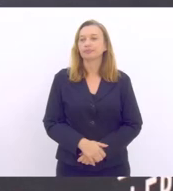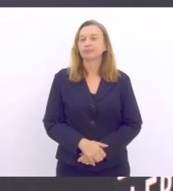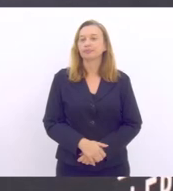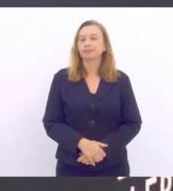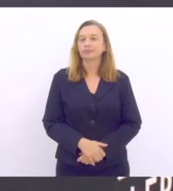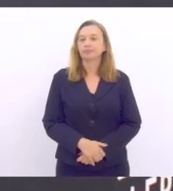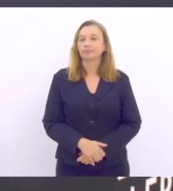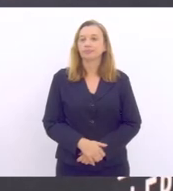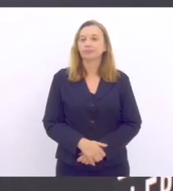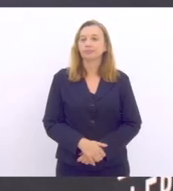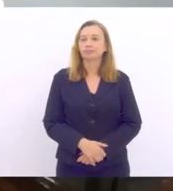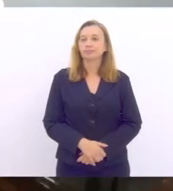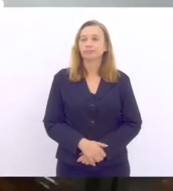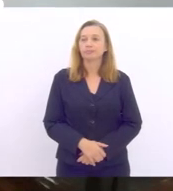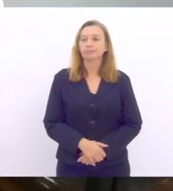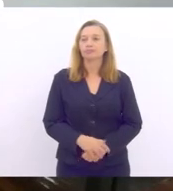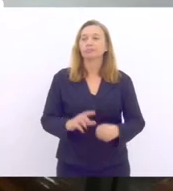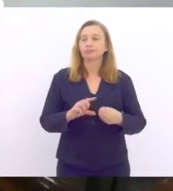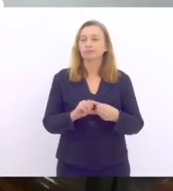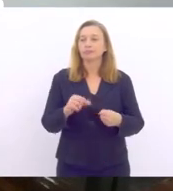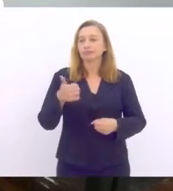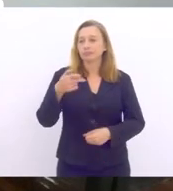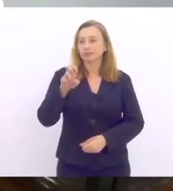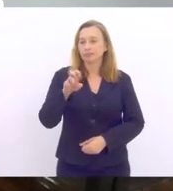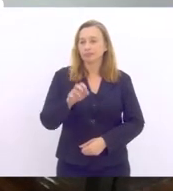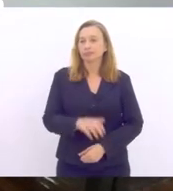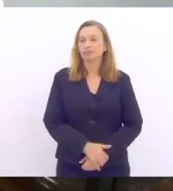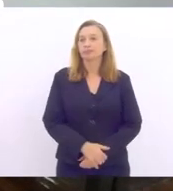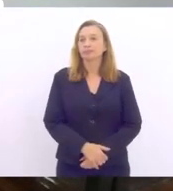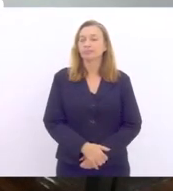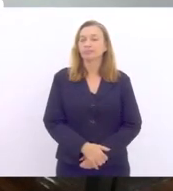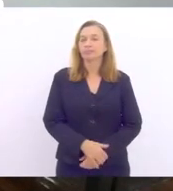que é o artigo 5º,